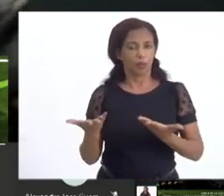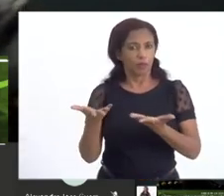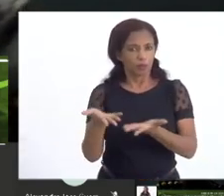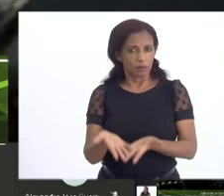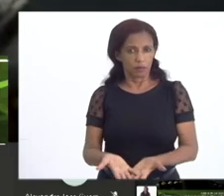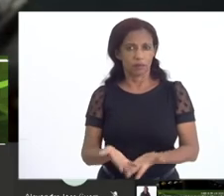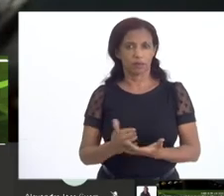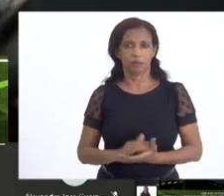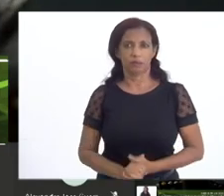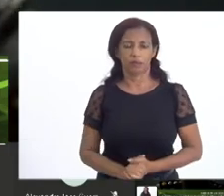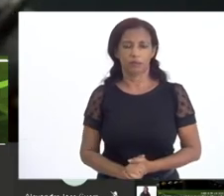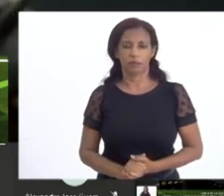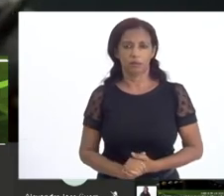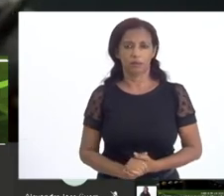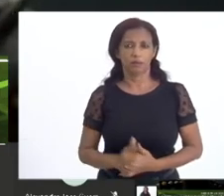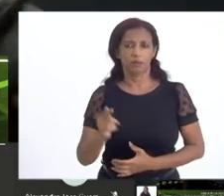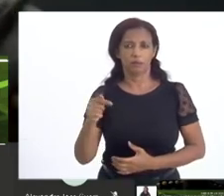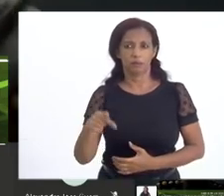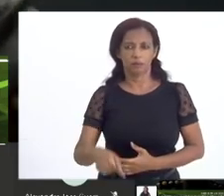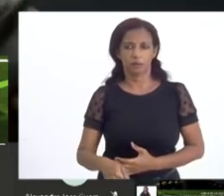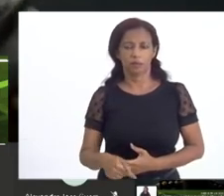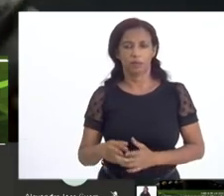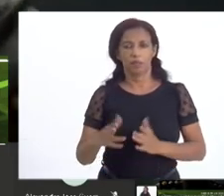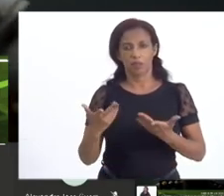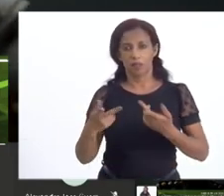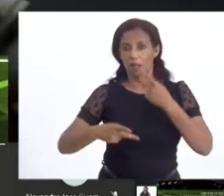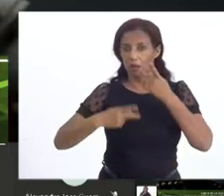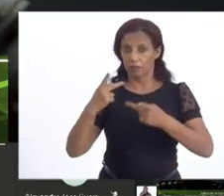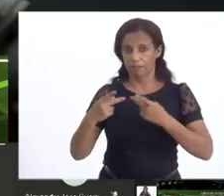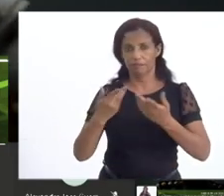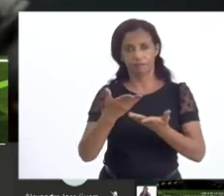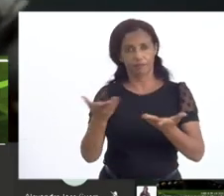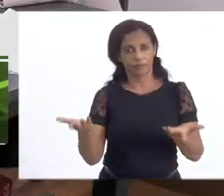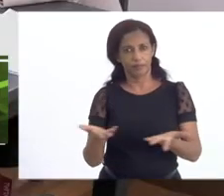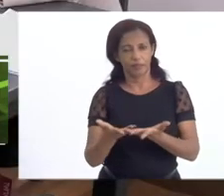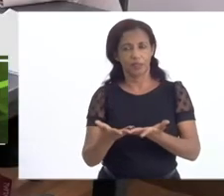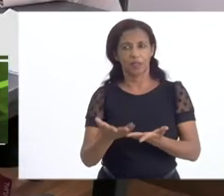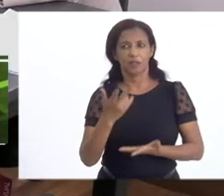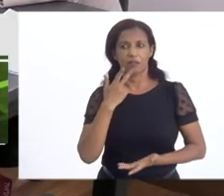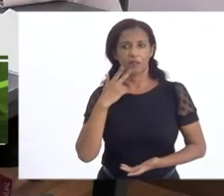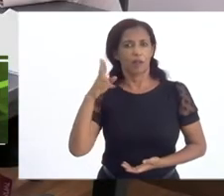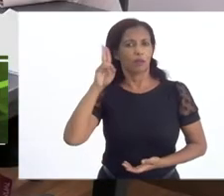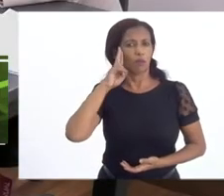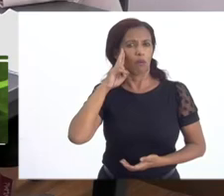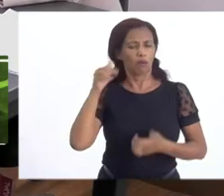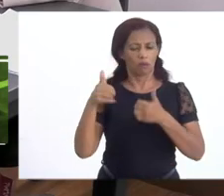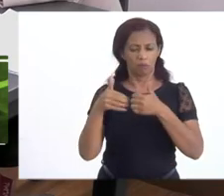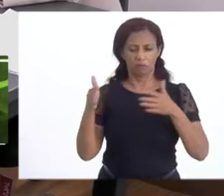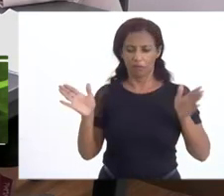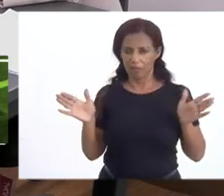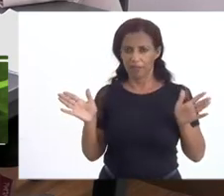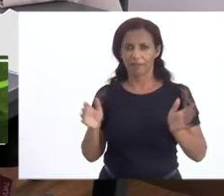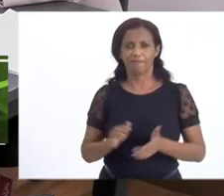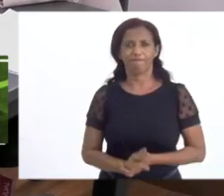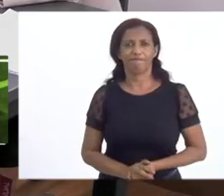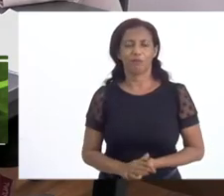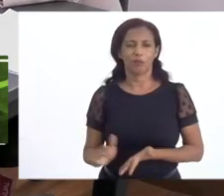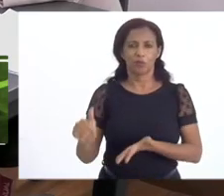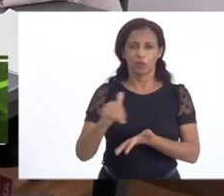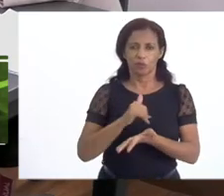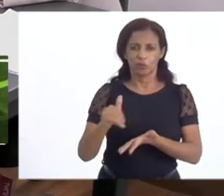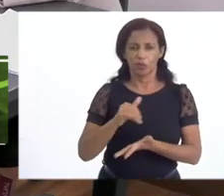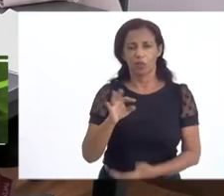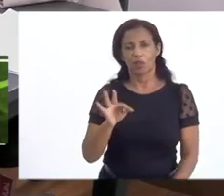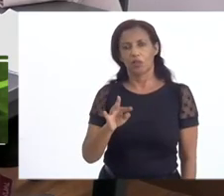deixar aqui o relato para vocês e que o batalhão está de portas abertas. O nosso